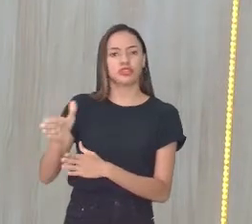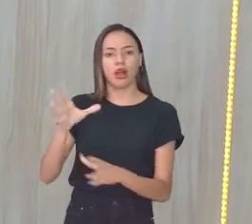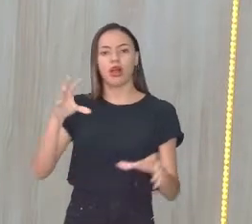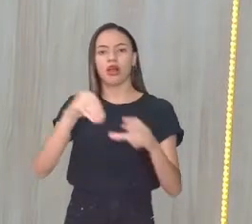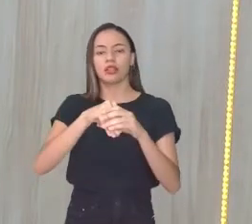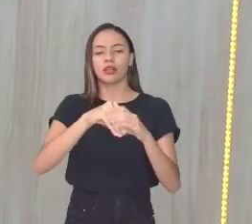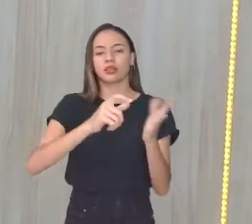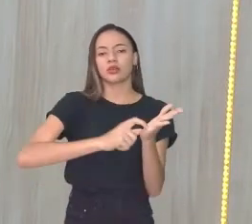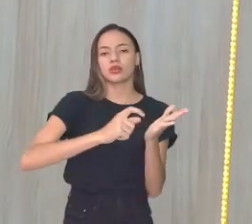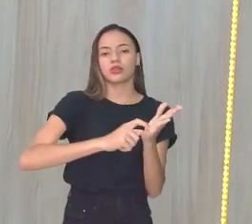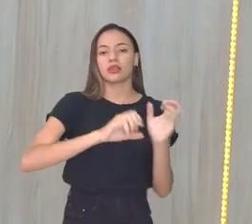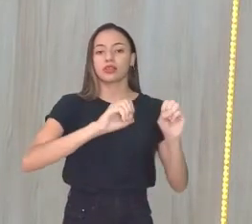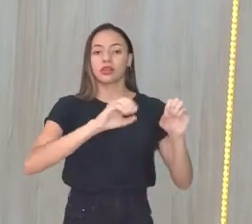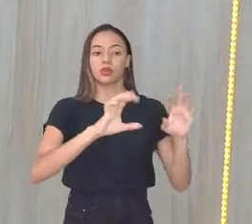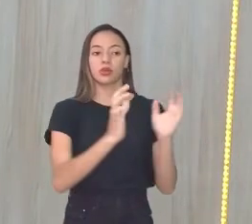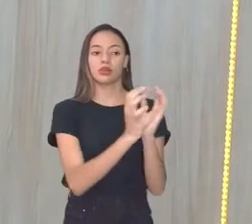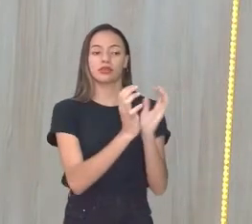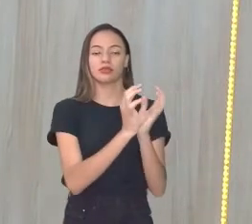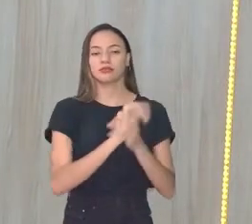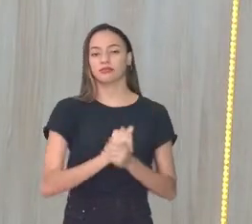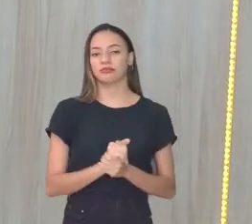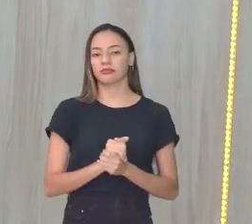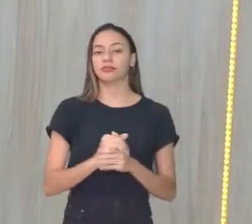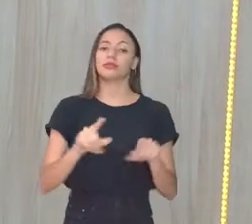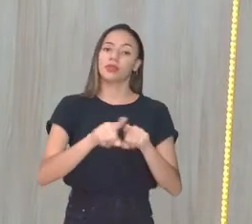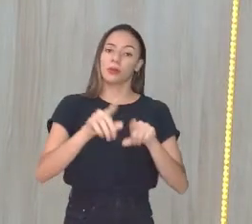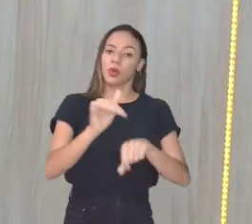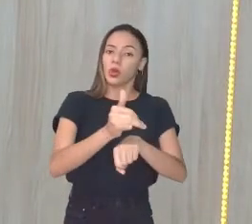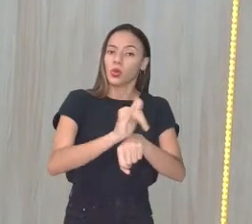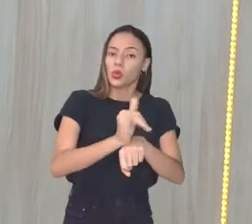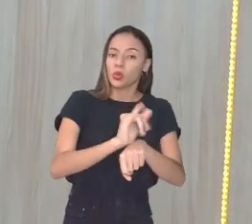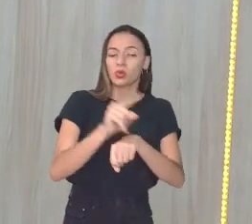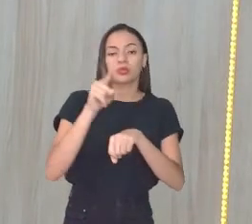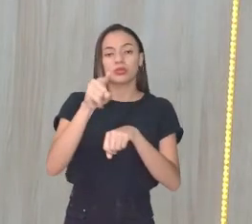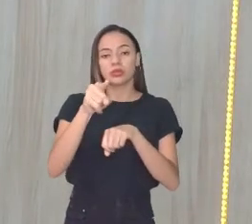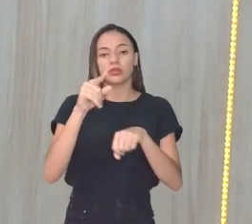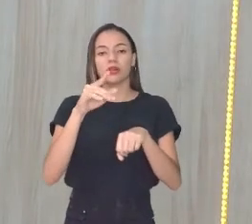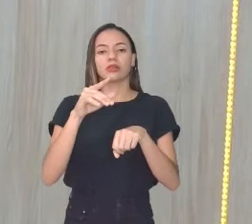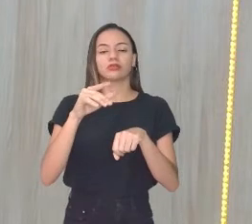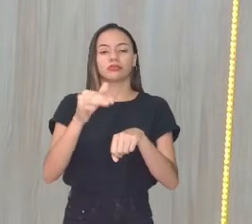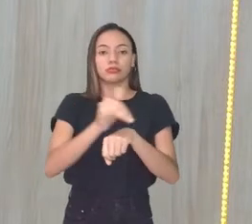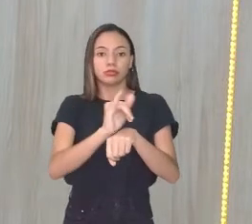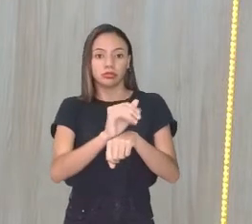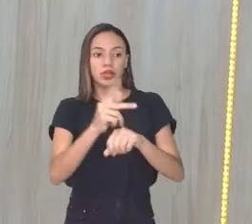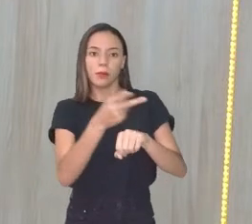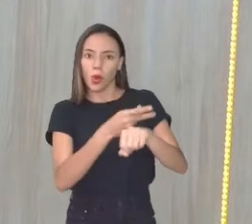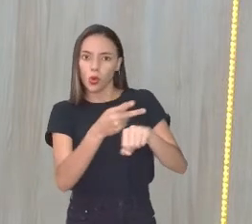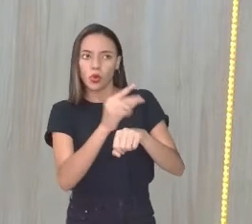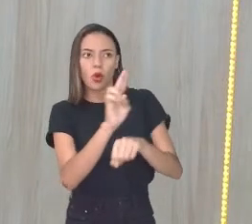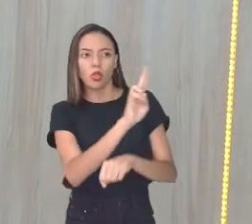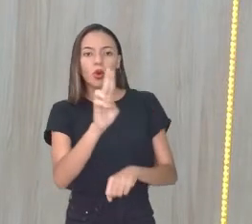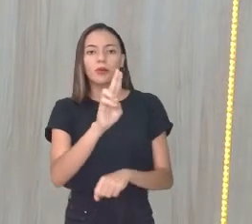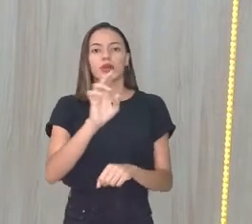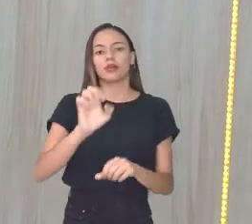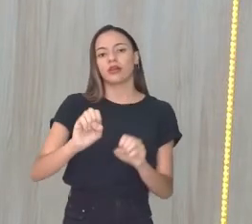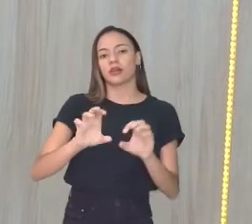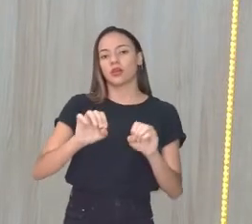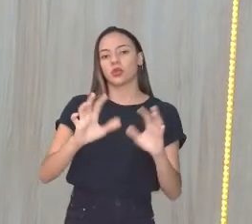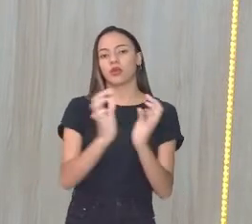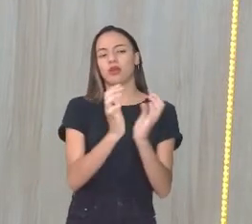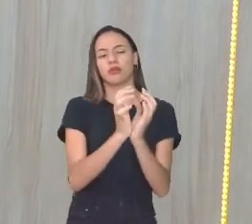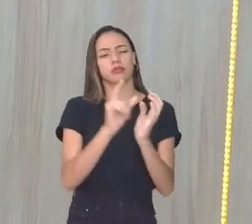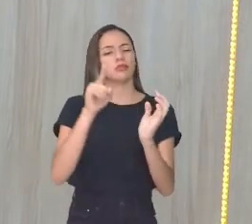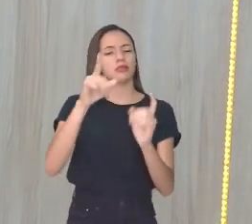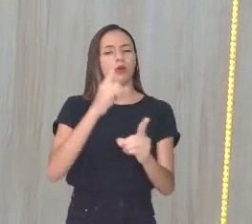plataforma do Educa Recife, né? Lá no YouTube, né? Você bota lá no YouTube Educa Recife, você vai encontrar todas